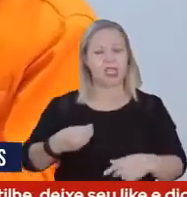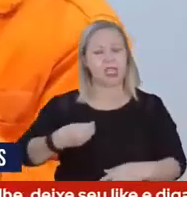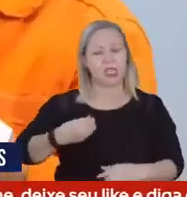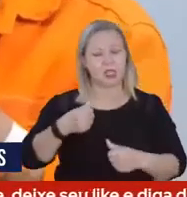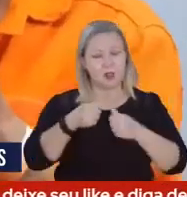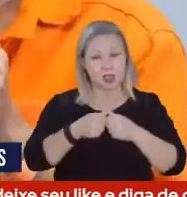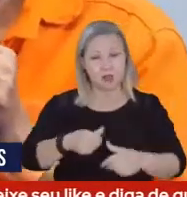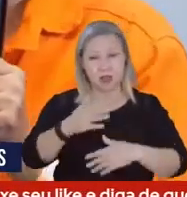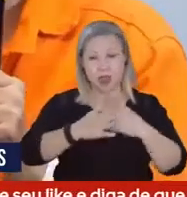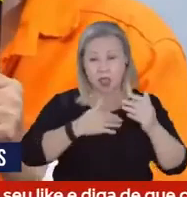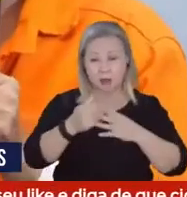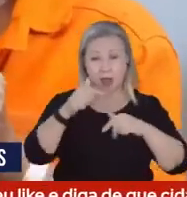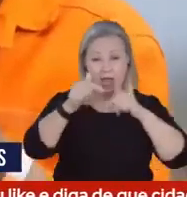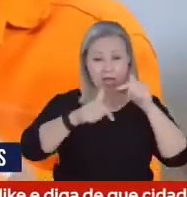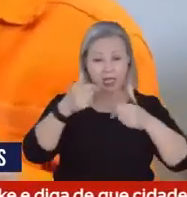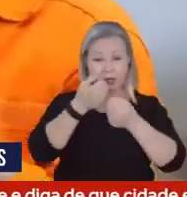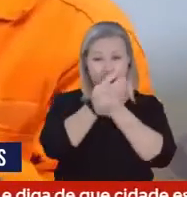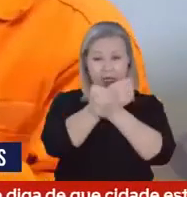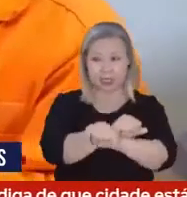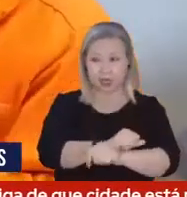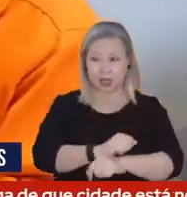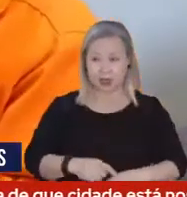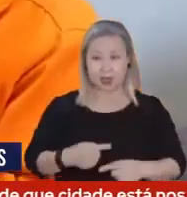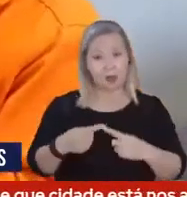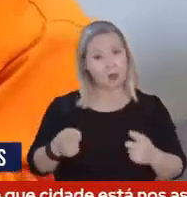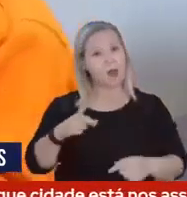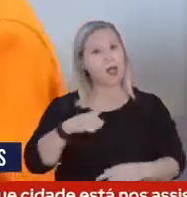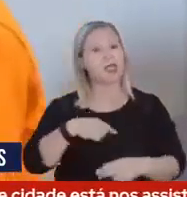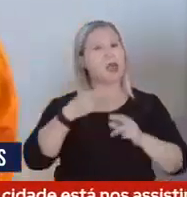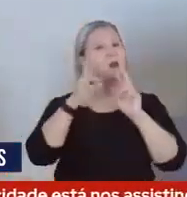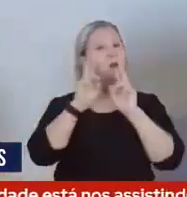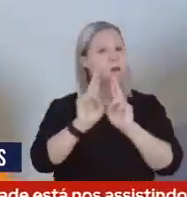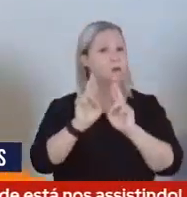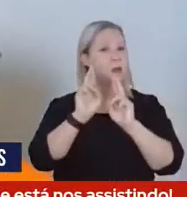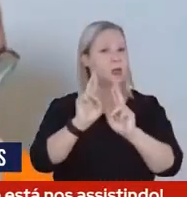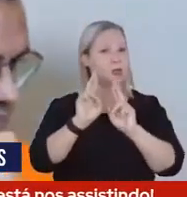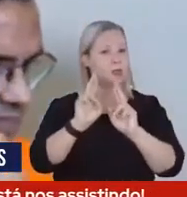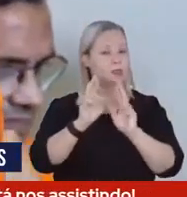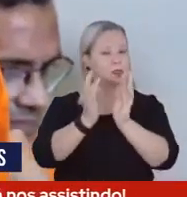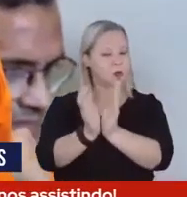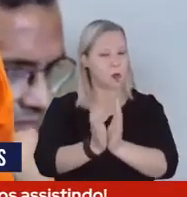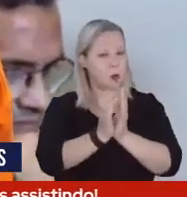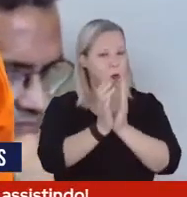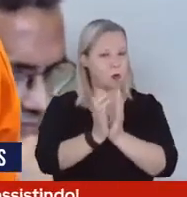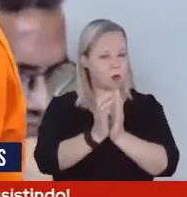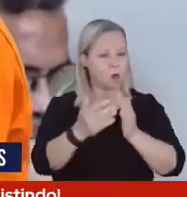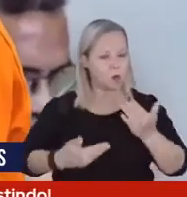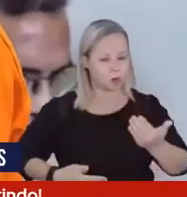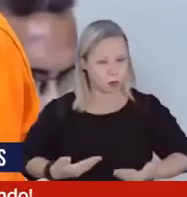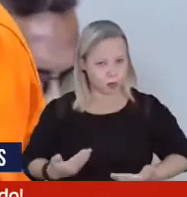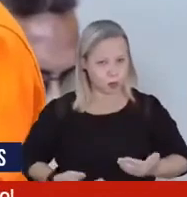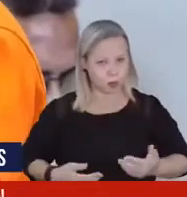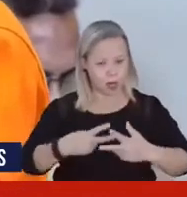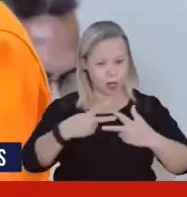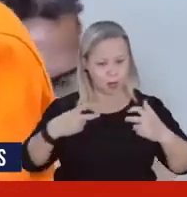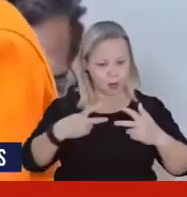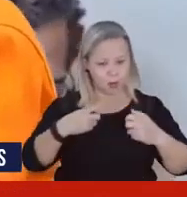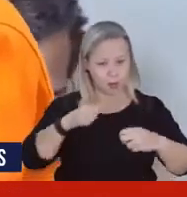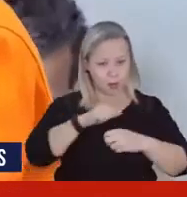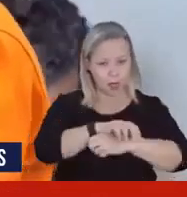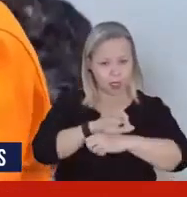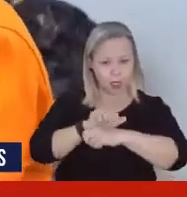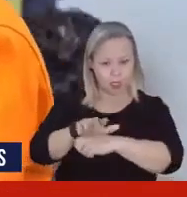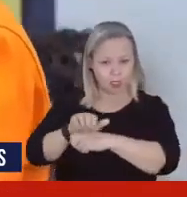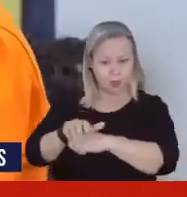mas há uma esperança. A categoria, os funcionários da Petrobras Distribuidora têm uma